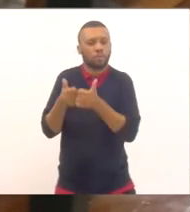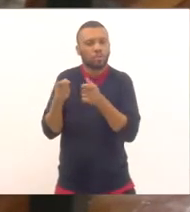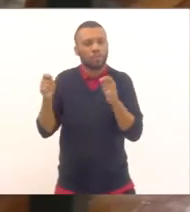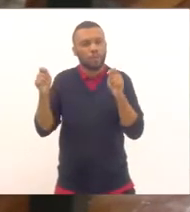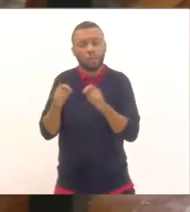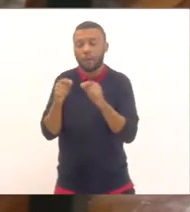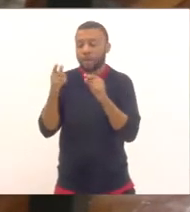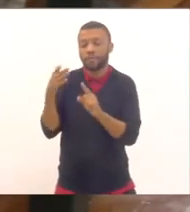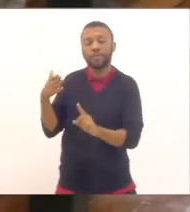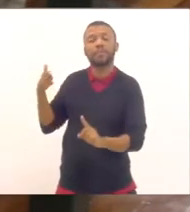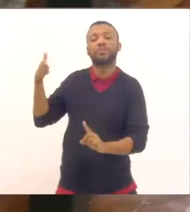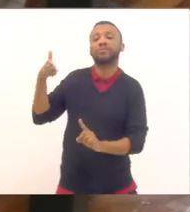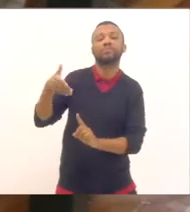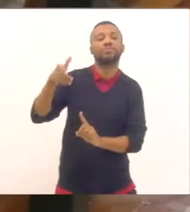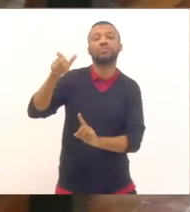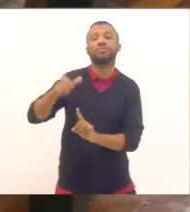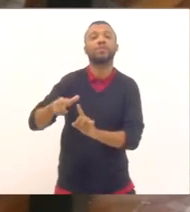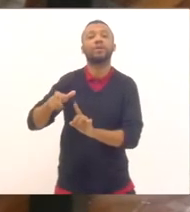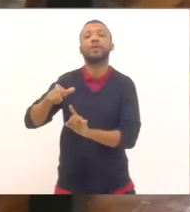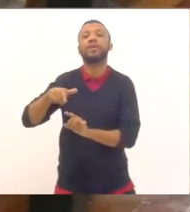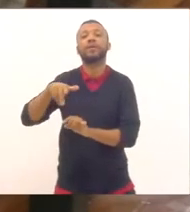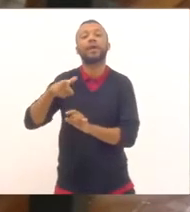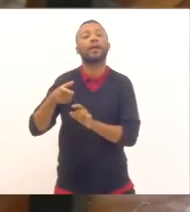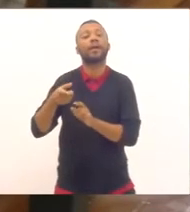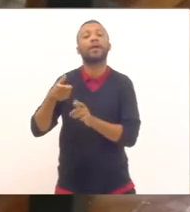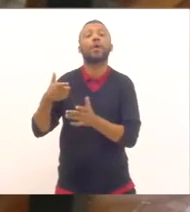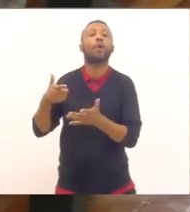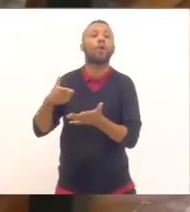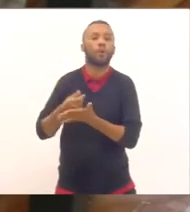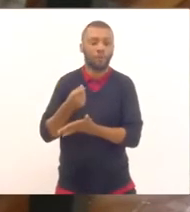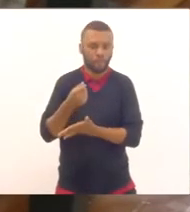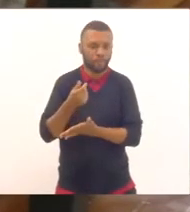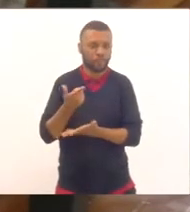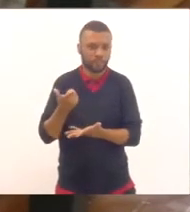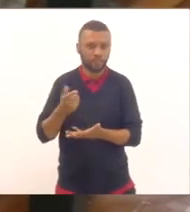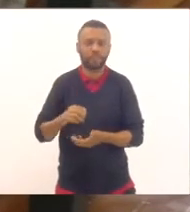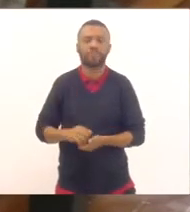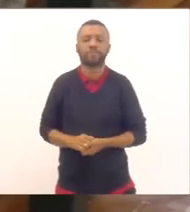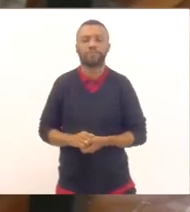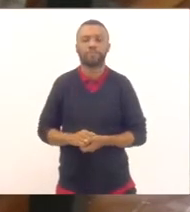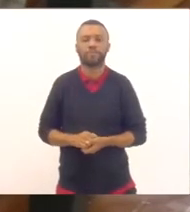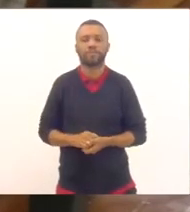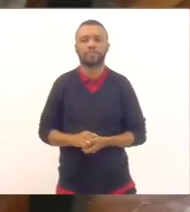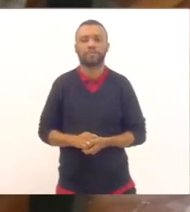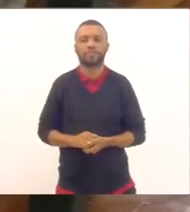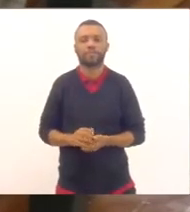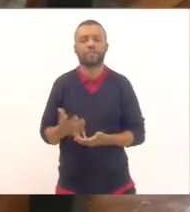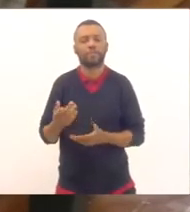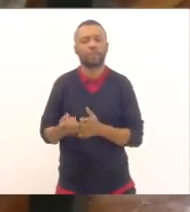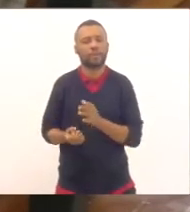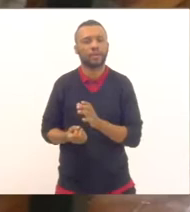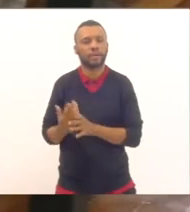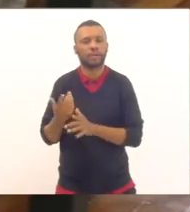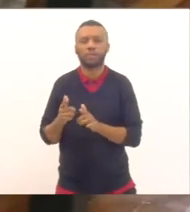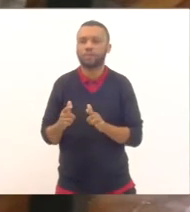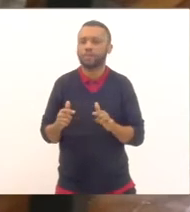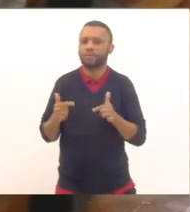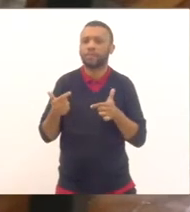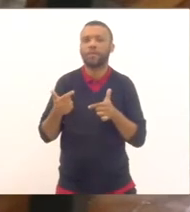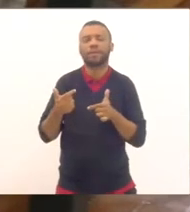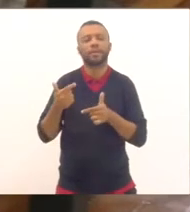atacando diretamente e comercializa que encontro Então essa criação da força-tarefa